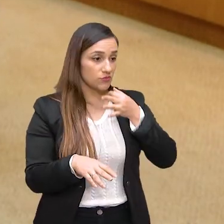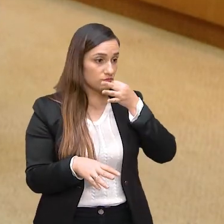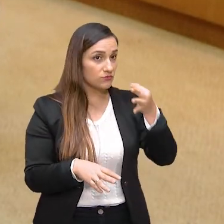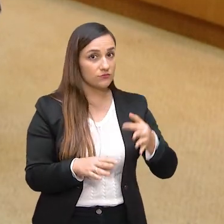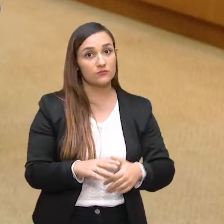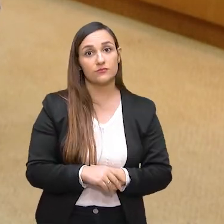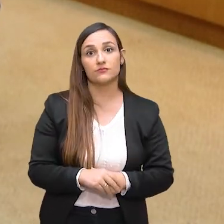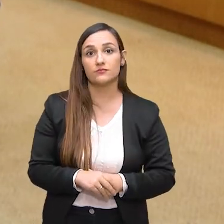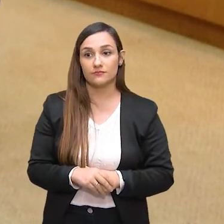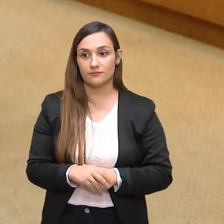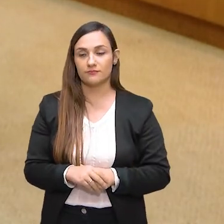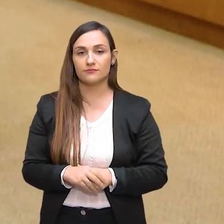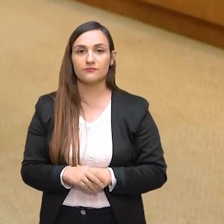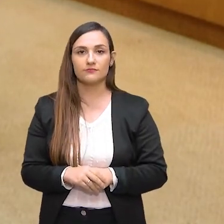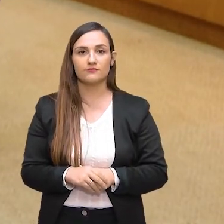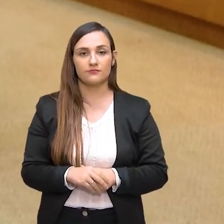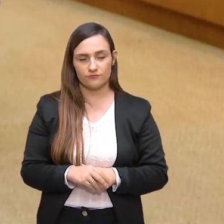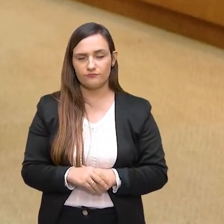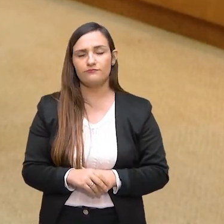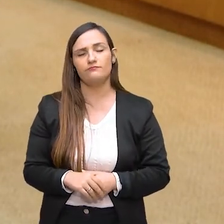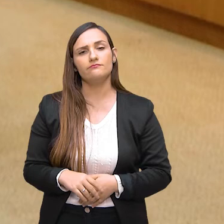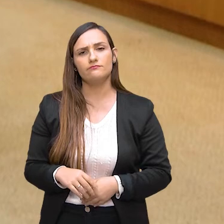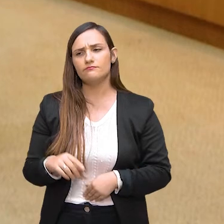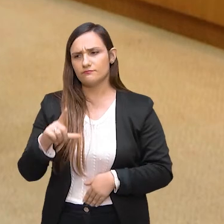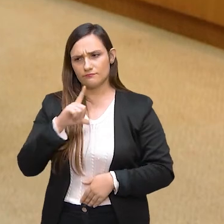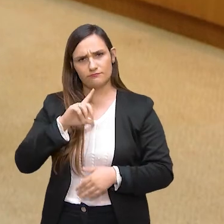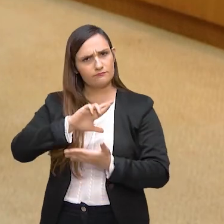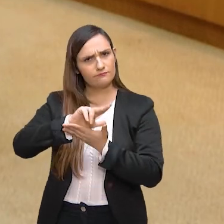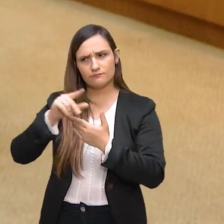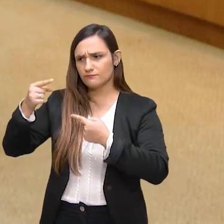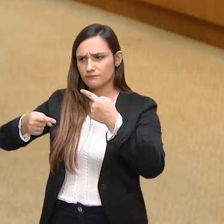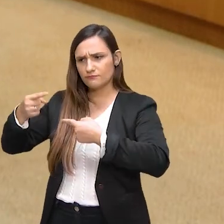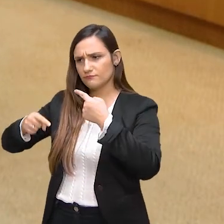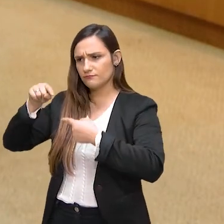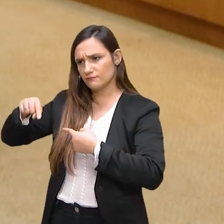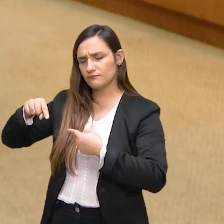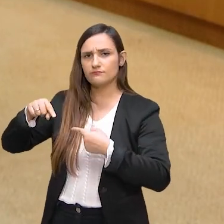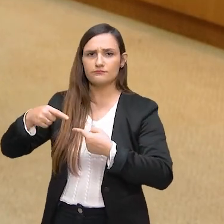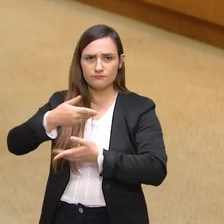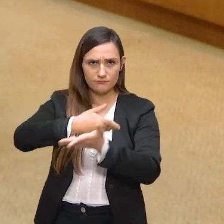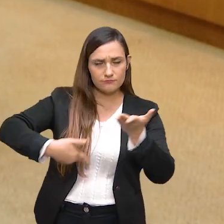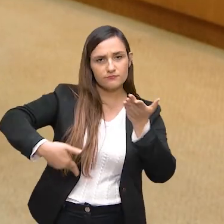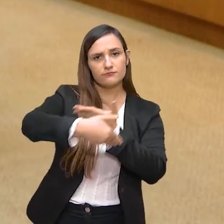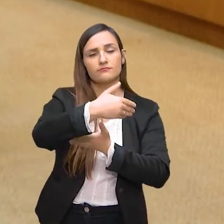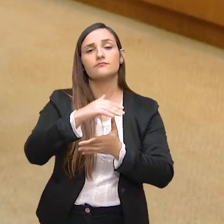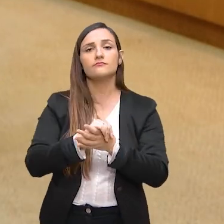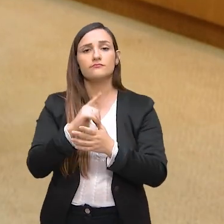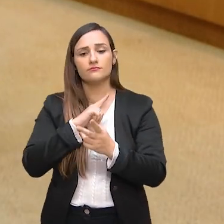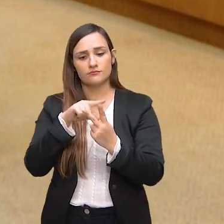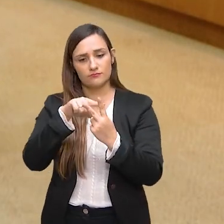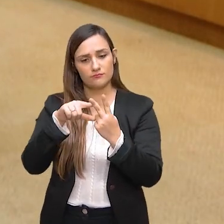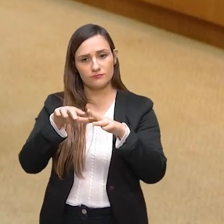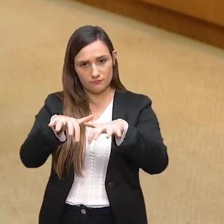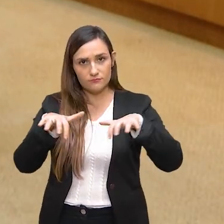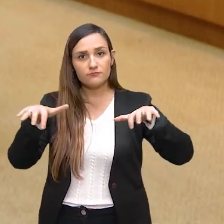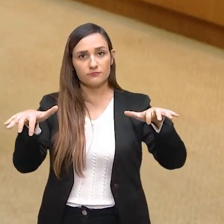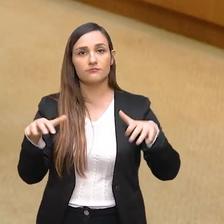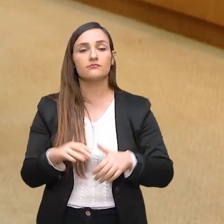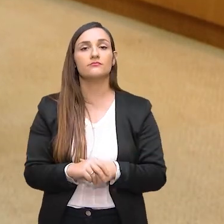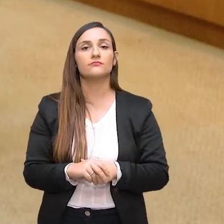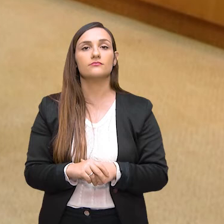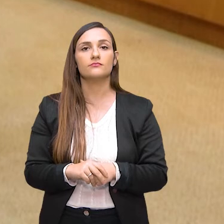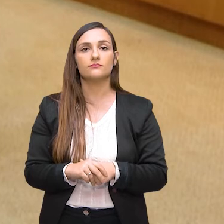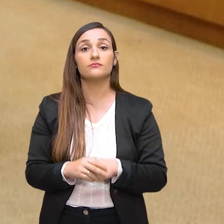uma solução. Já na mediação, há uma discussão, são várias teorias sobre a mediação. O Código separou essas duas